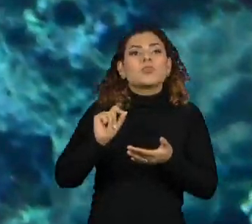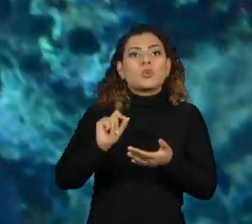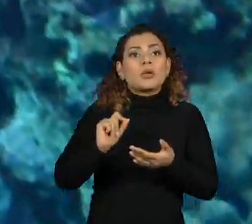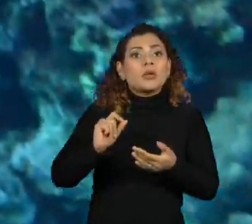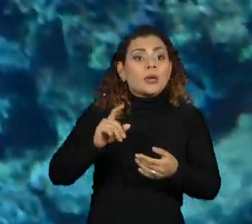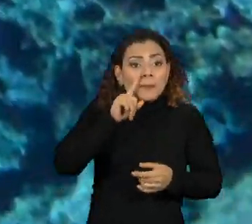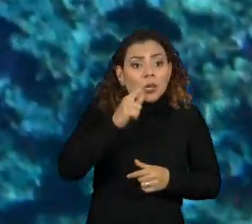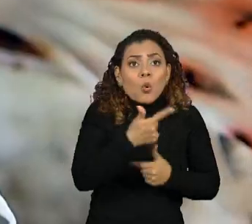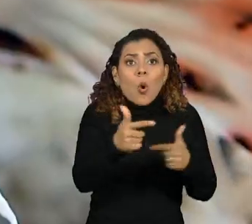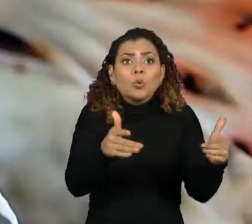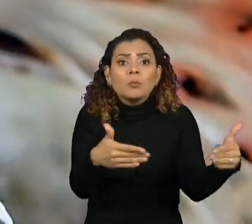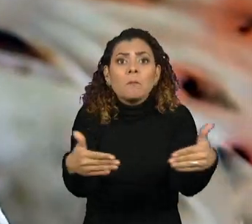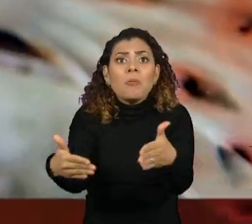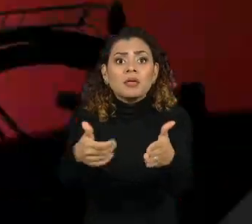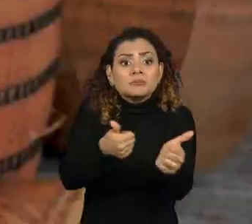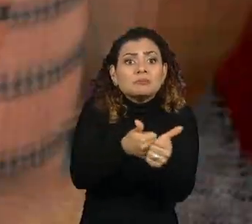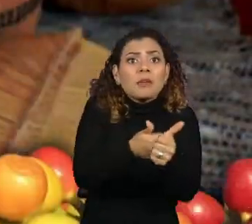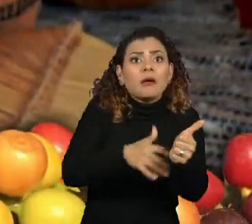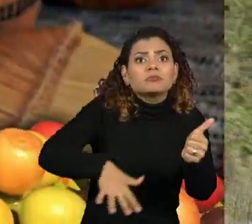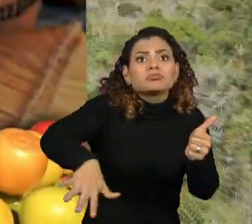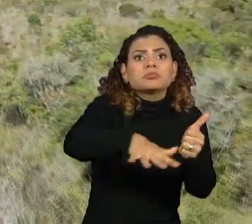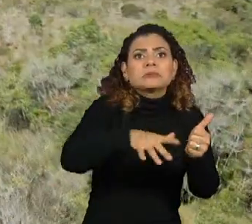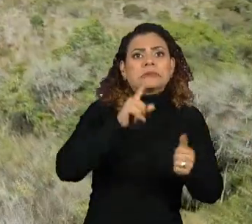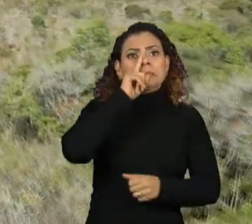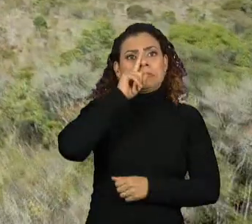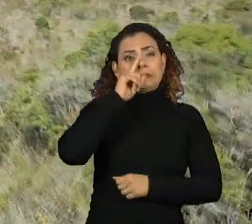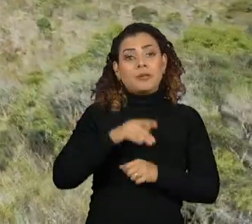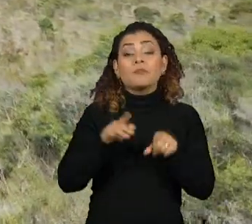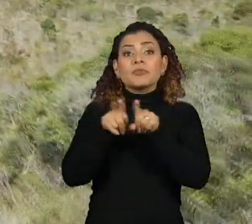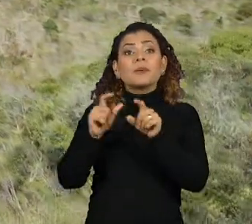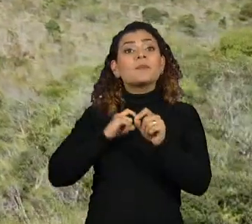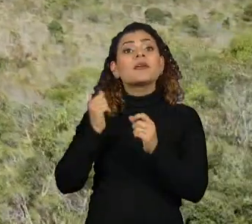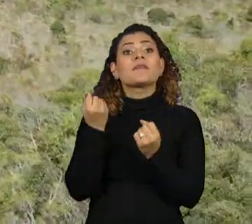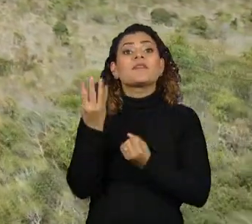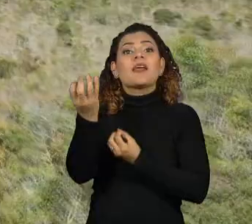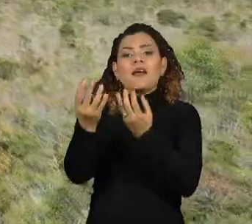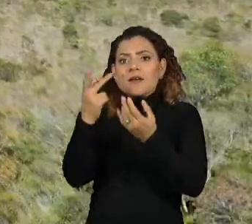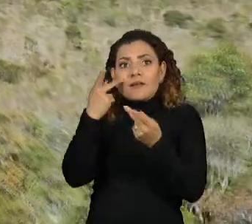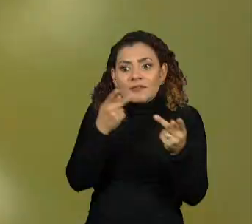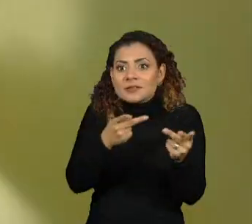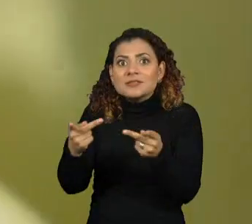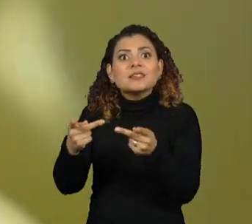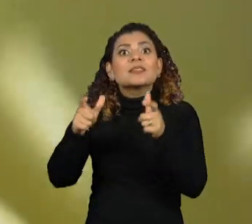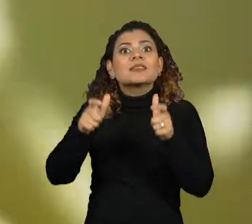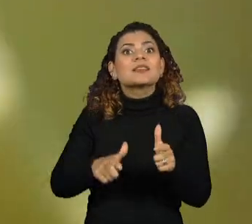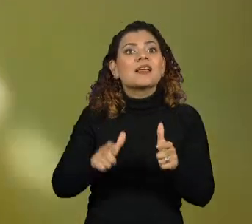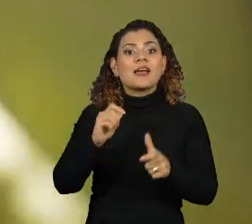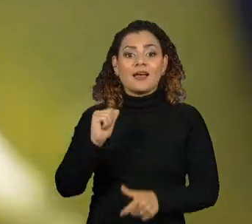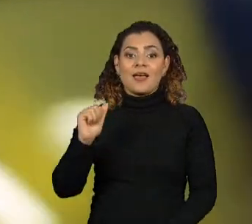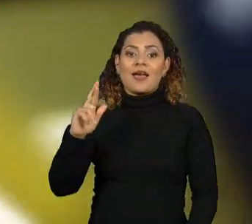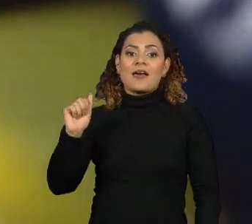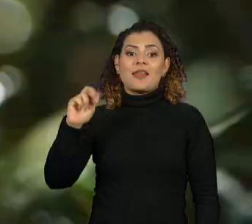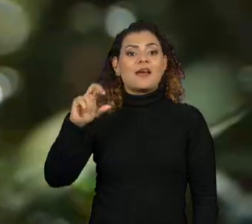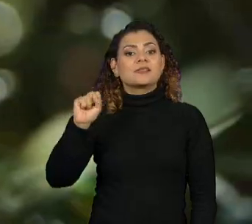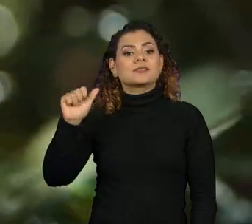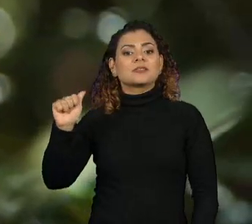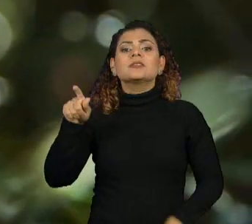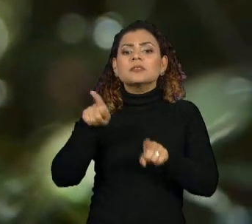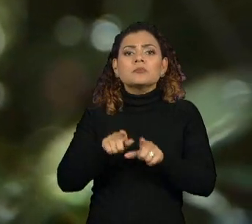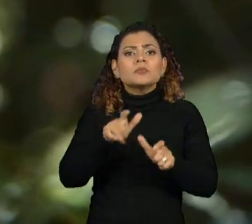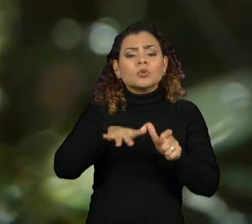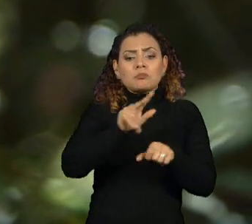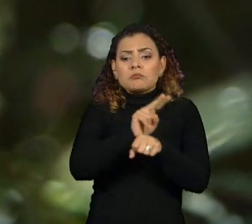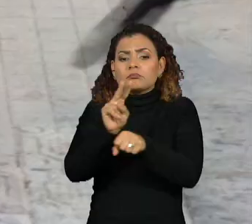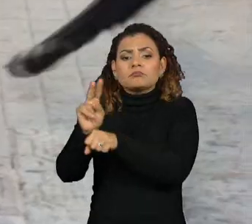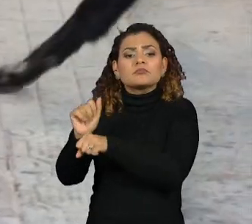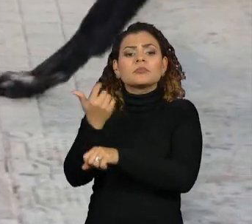costa brasileira. E uma viagem de ecoturismo ao Santuário do Caraça, uma reserva particular que preserva